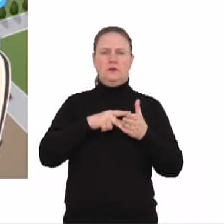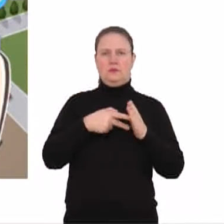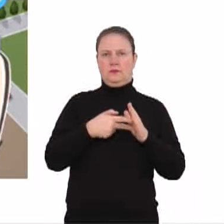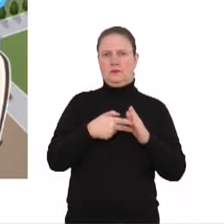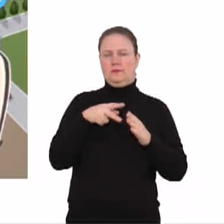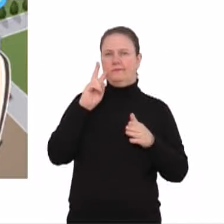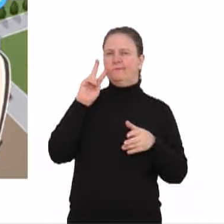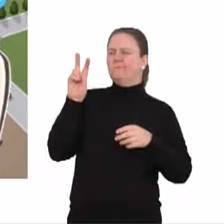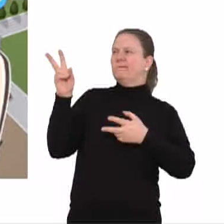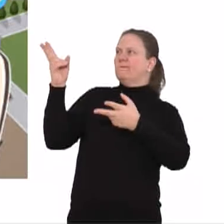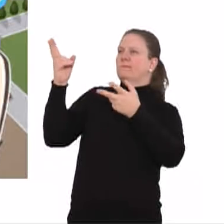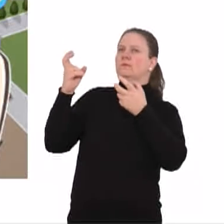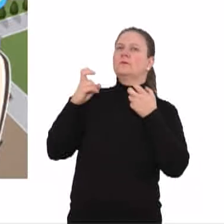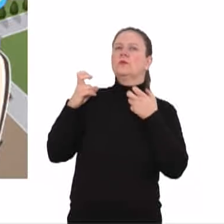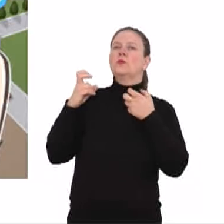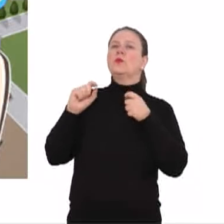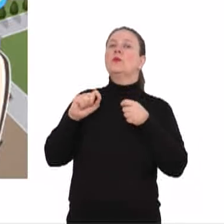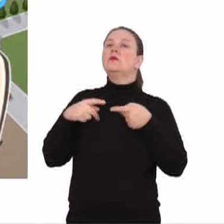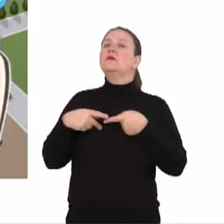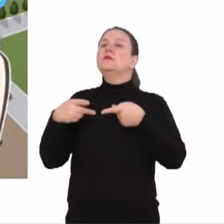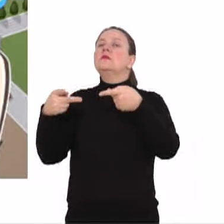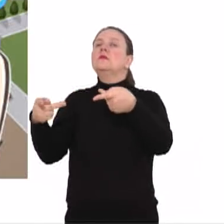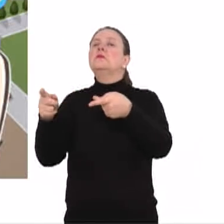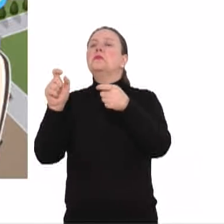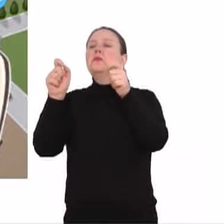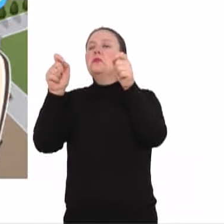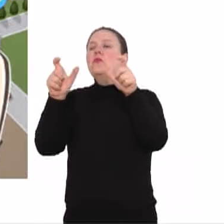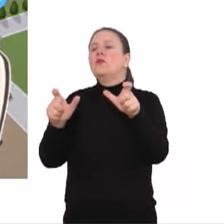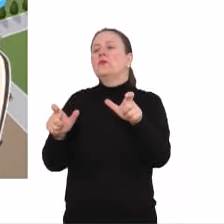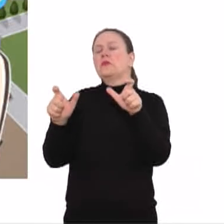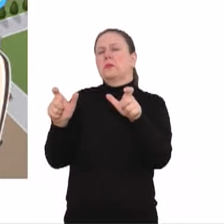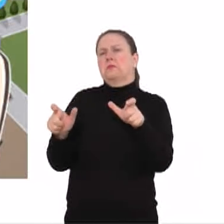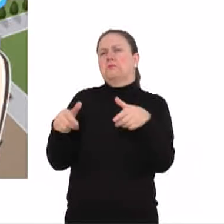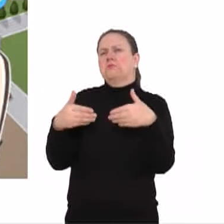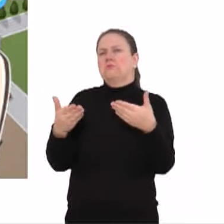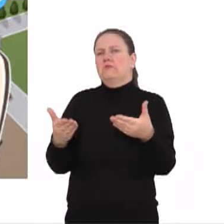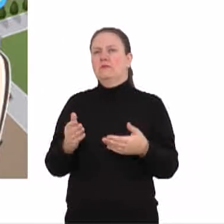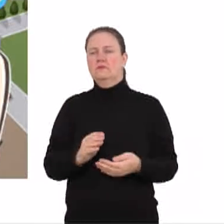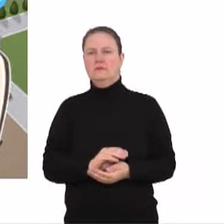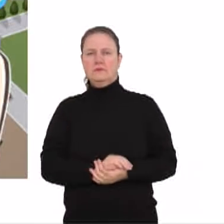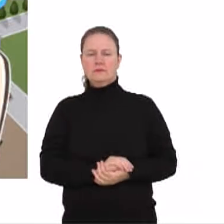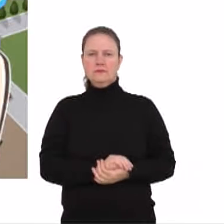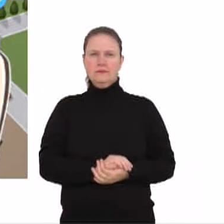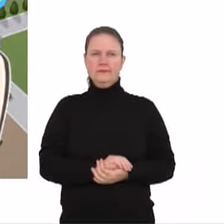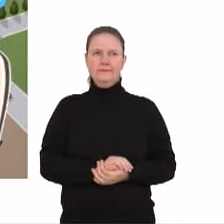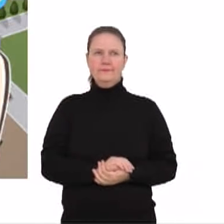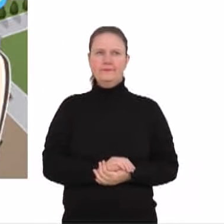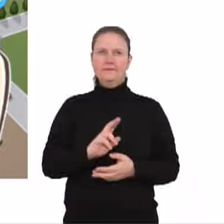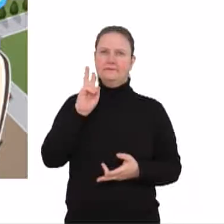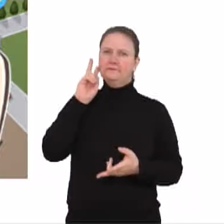imagem, para onde nós vamos? Consegue identificar? Que lugar é esse? O que você está vendo